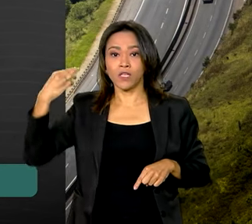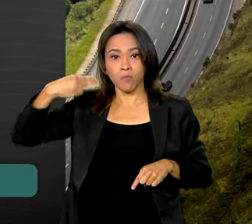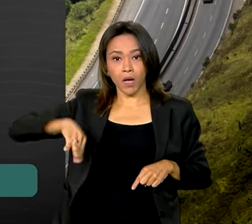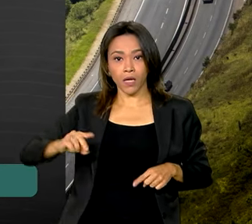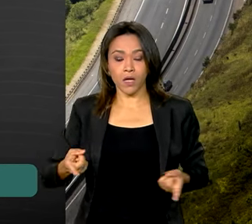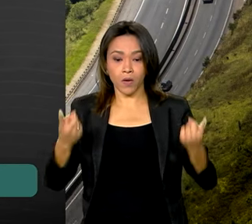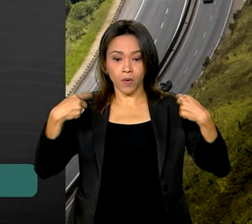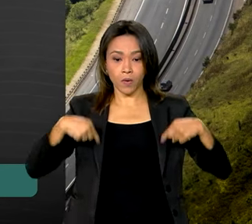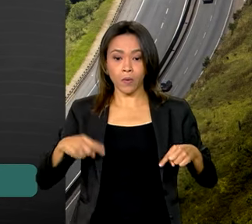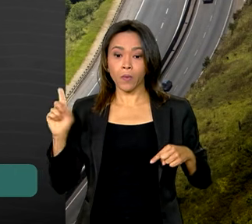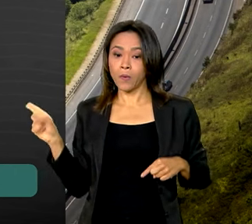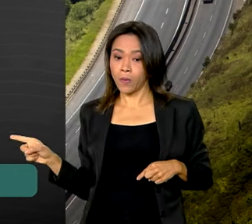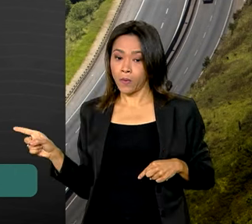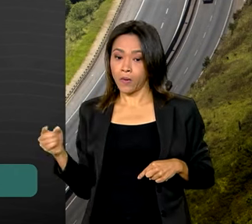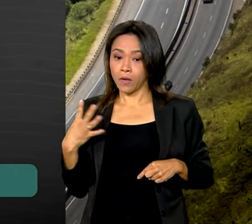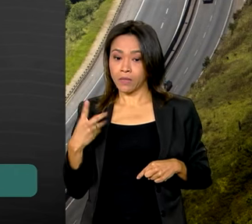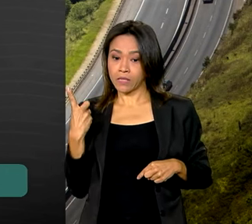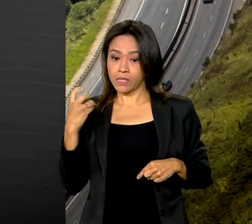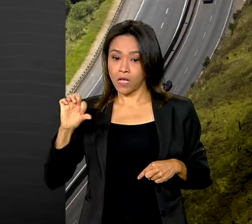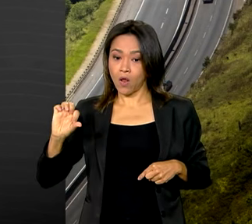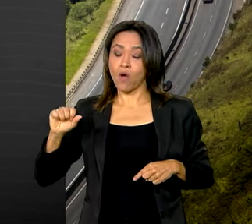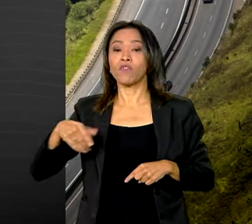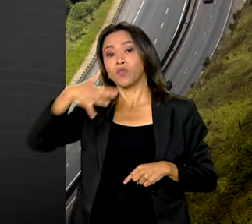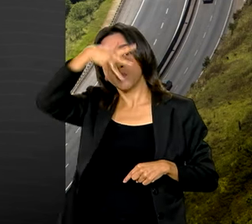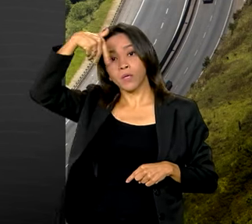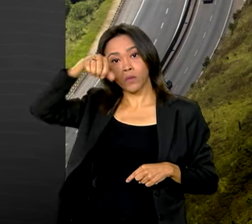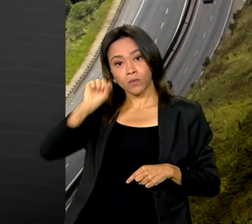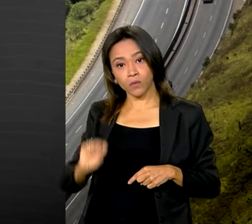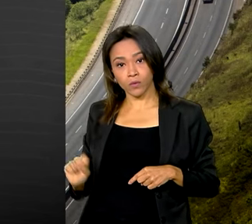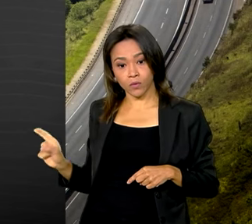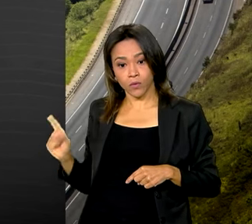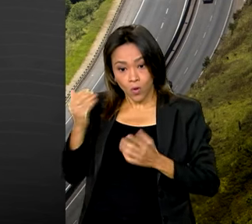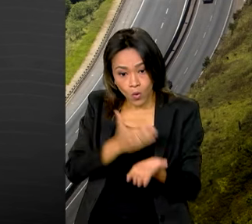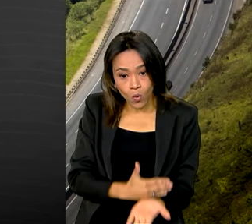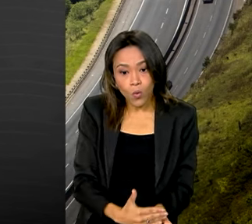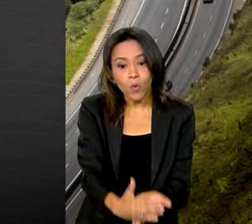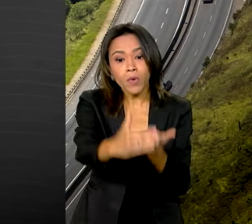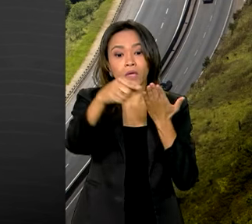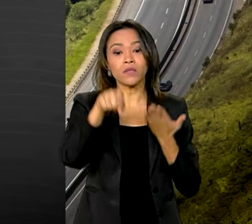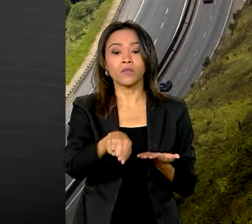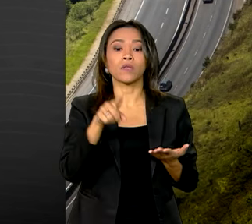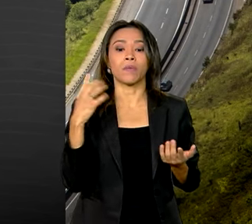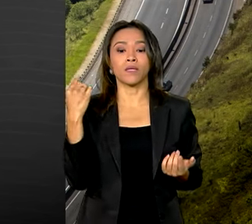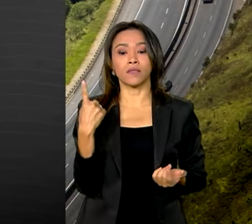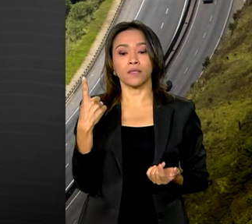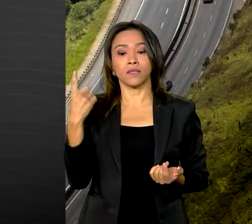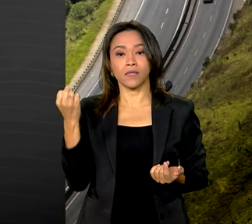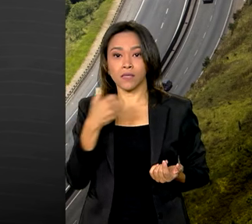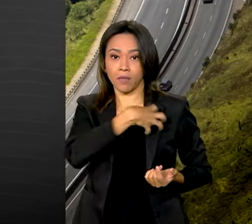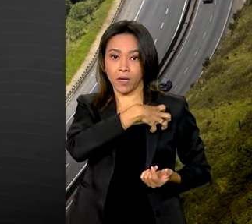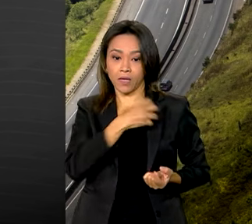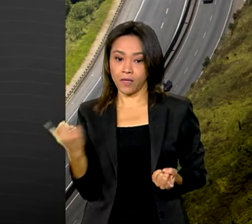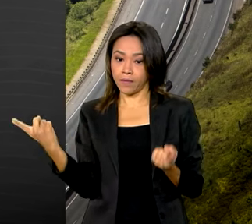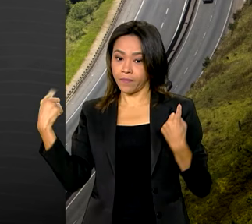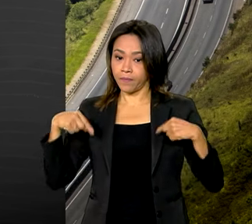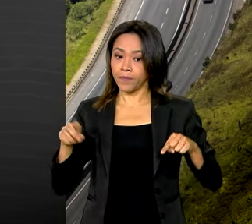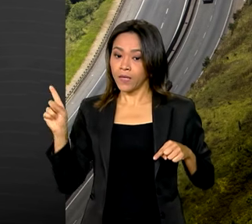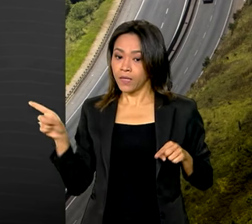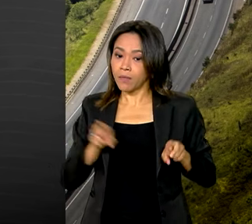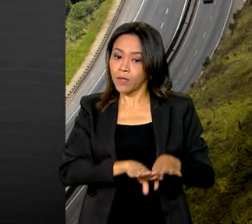e a 419 em Mato Grosso do Sul, o início da BR-116 e a duplicação da